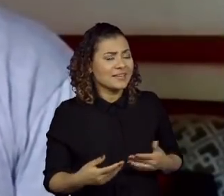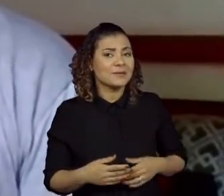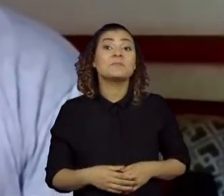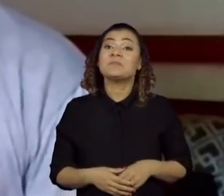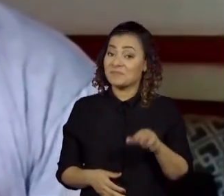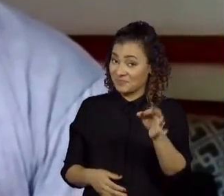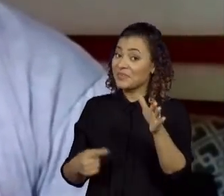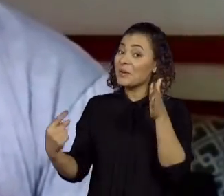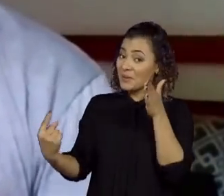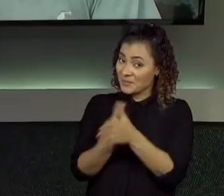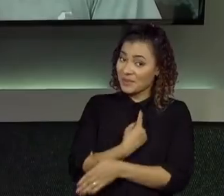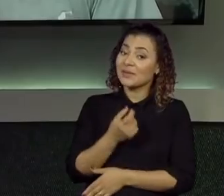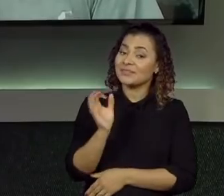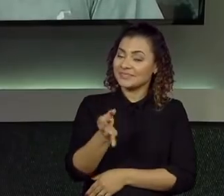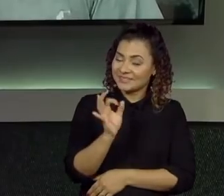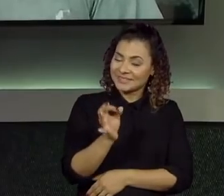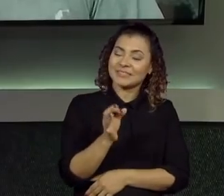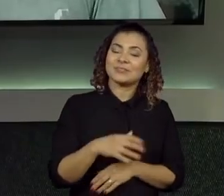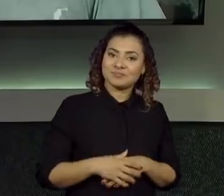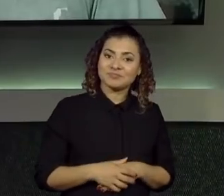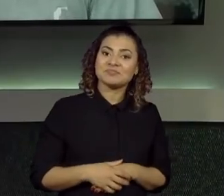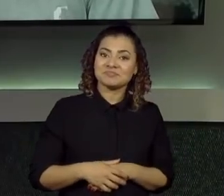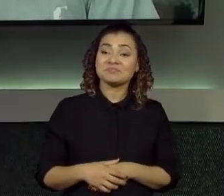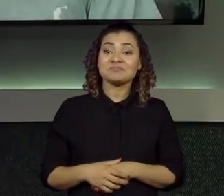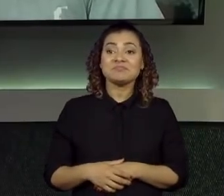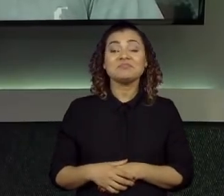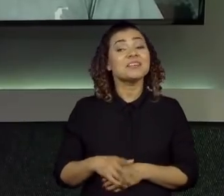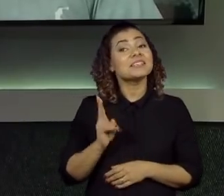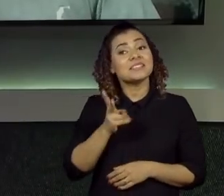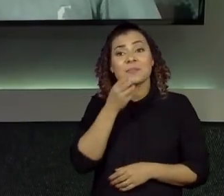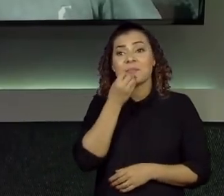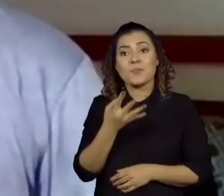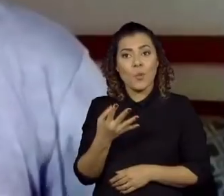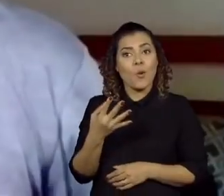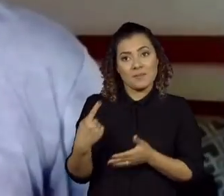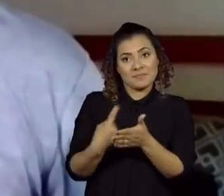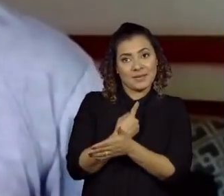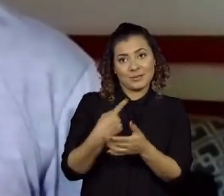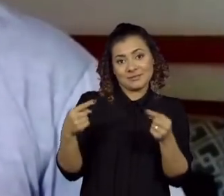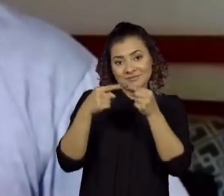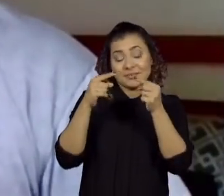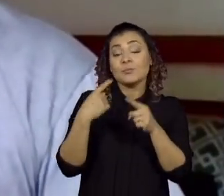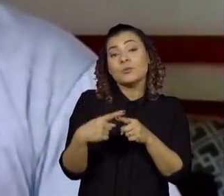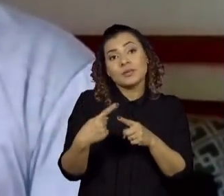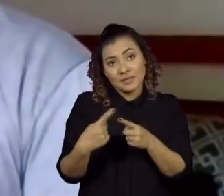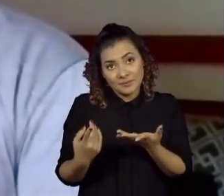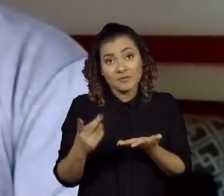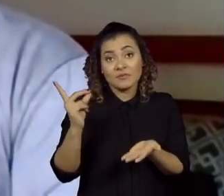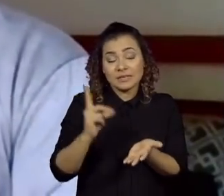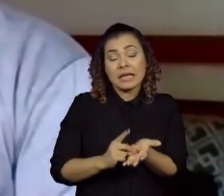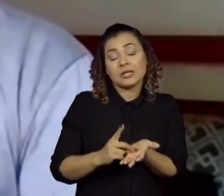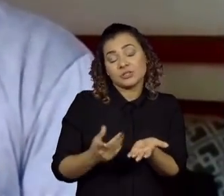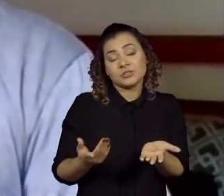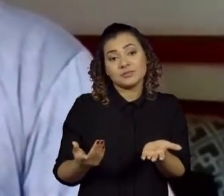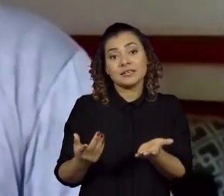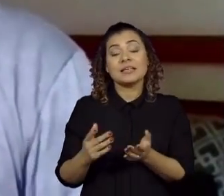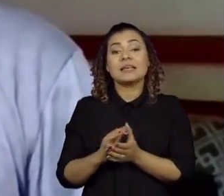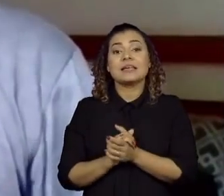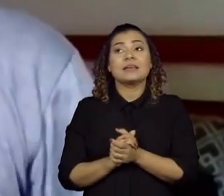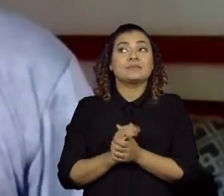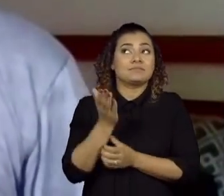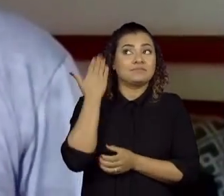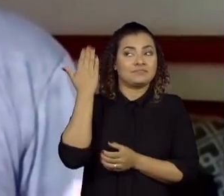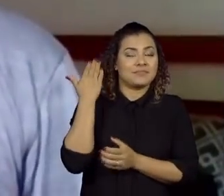Essa é uma pergunta sempre lógica, né? Cláudia, teve isso desde